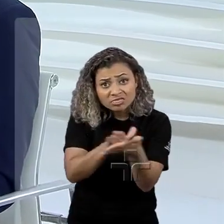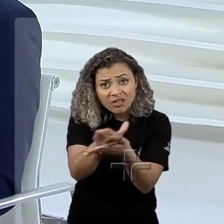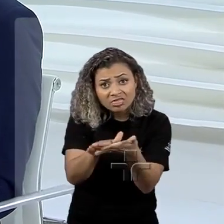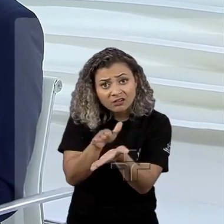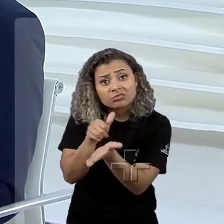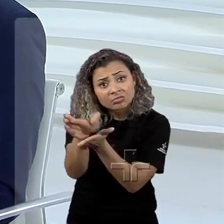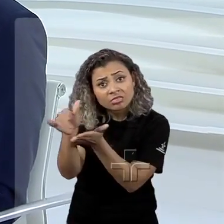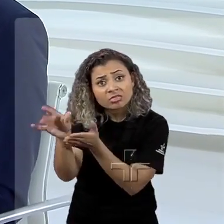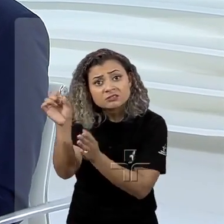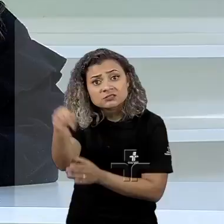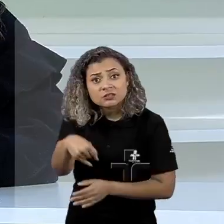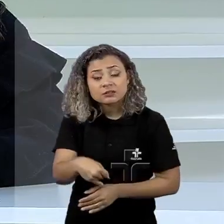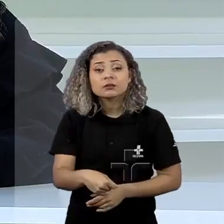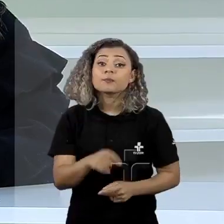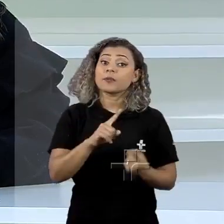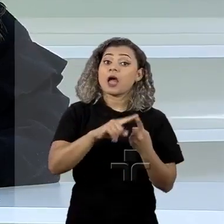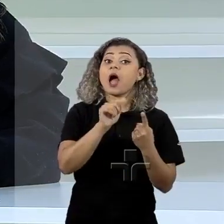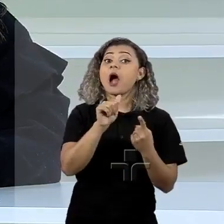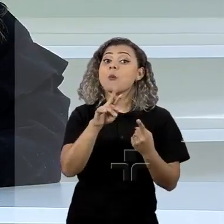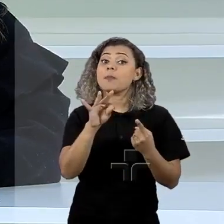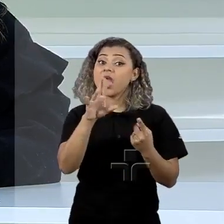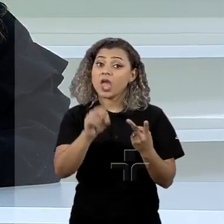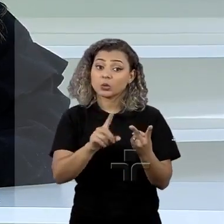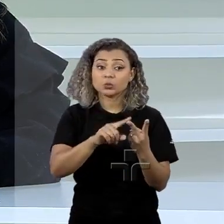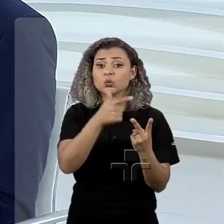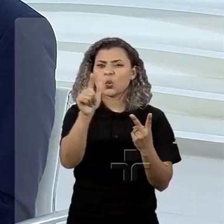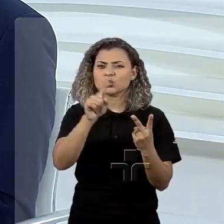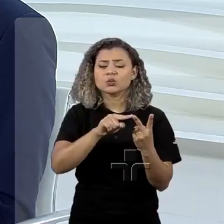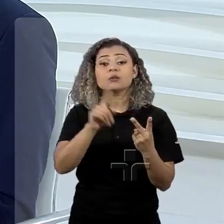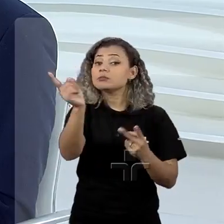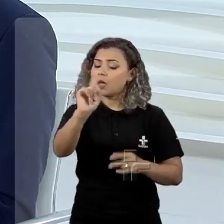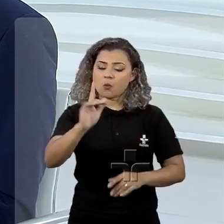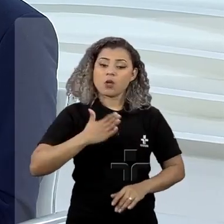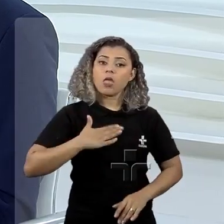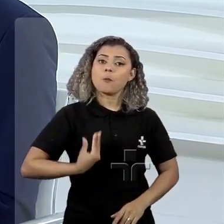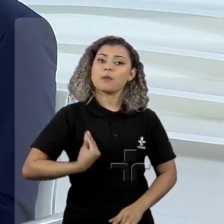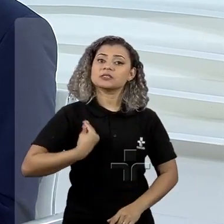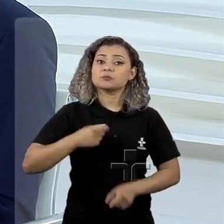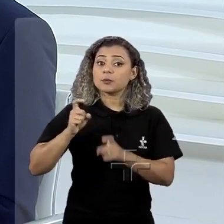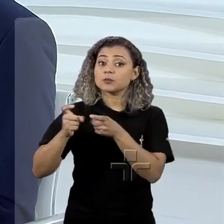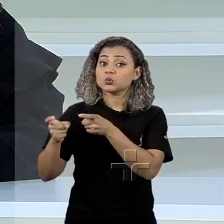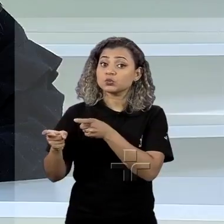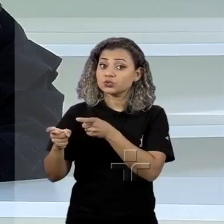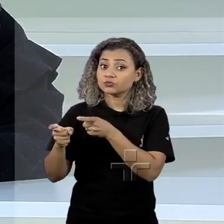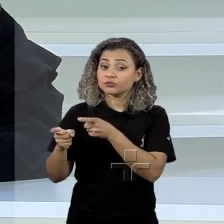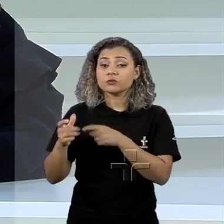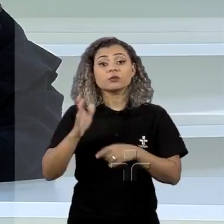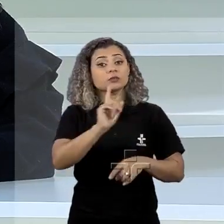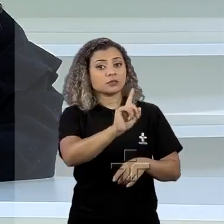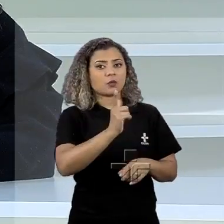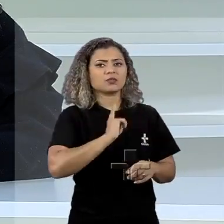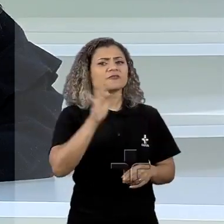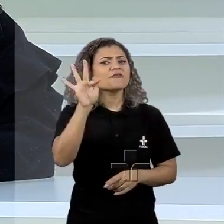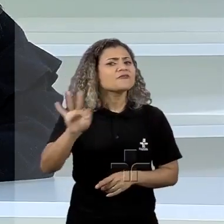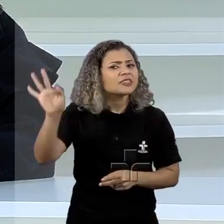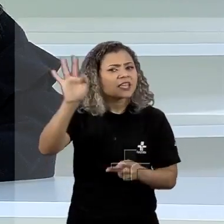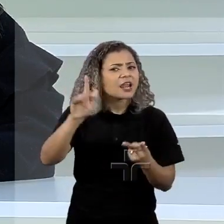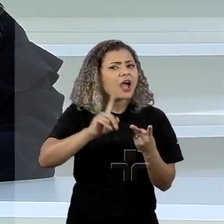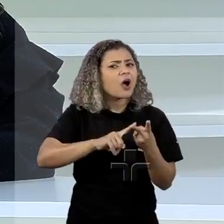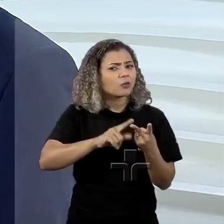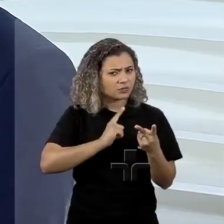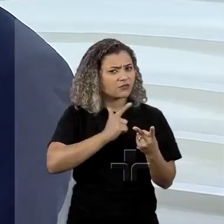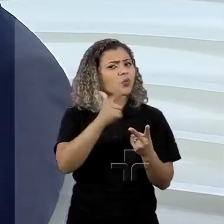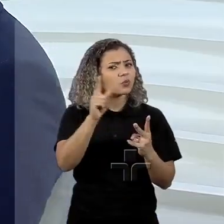foi uma decisão da executiva municipal. Eu não participo da executiva municipal. Mas foi desautorizado. No federal foi desautorizado. Não,